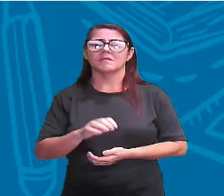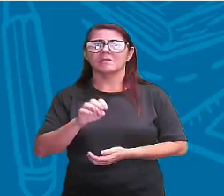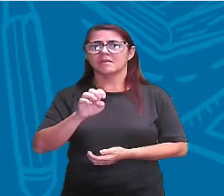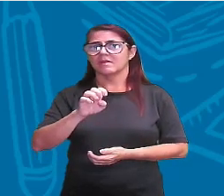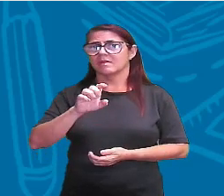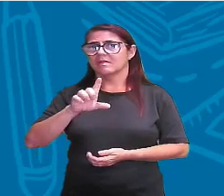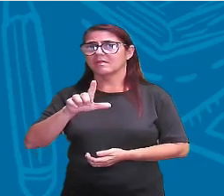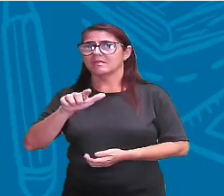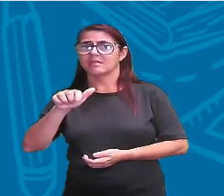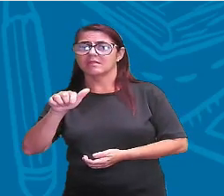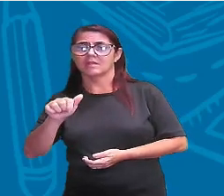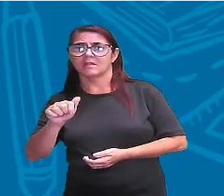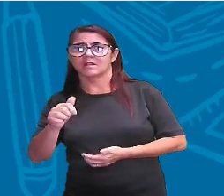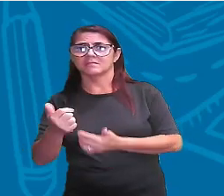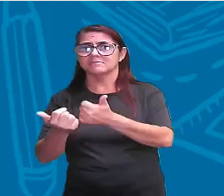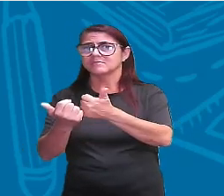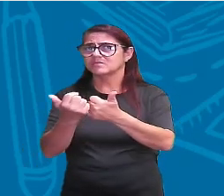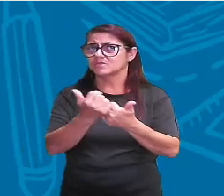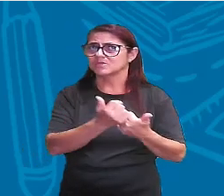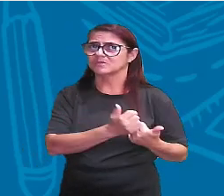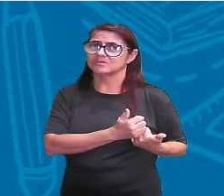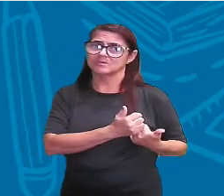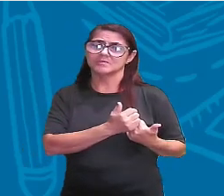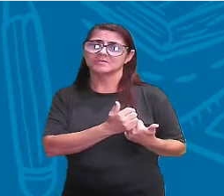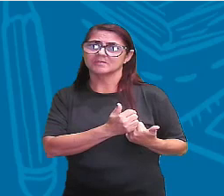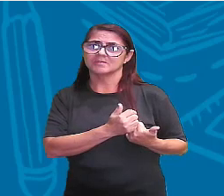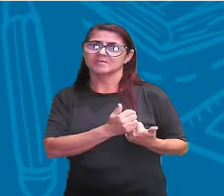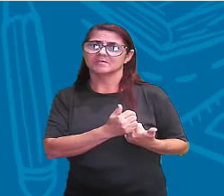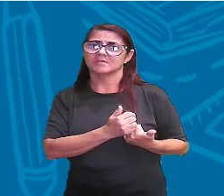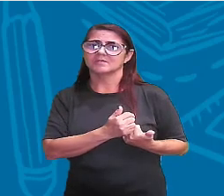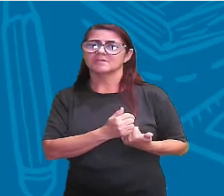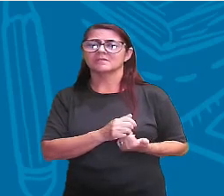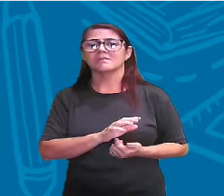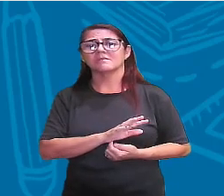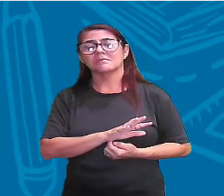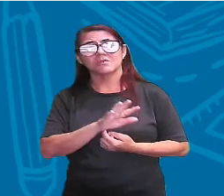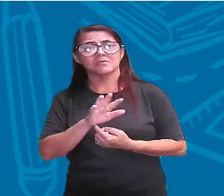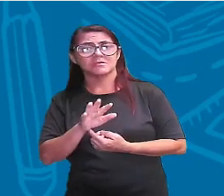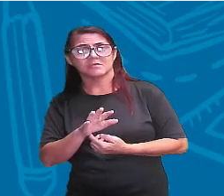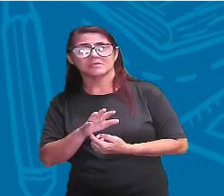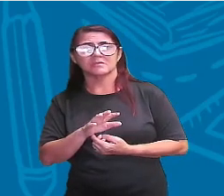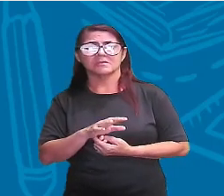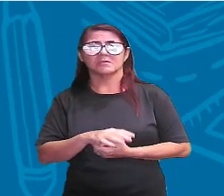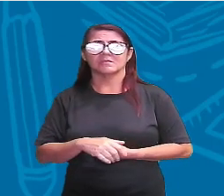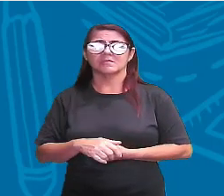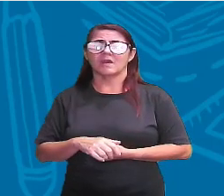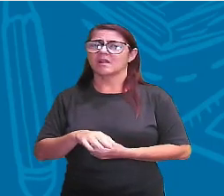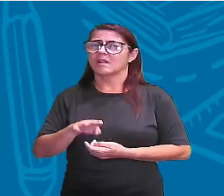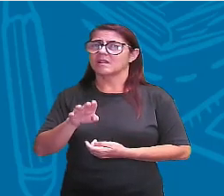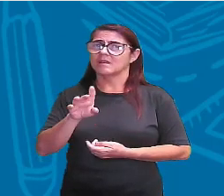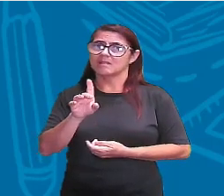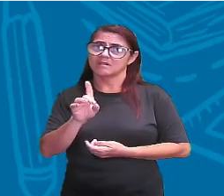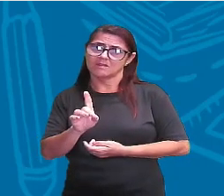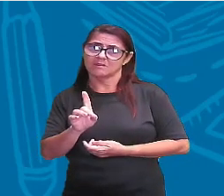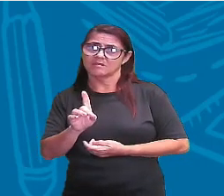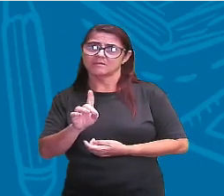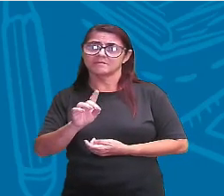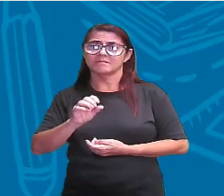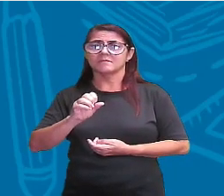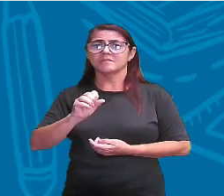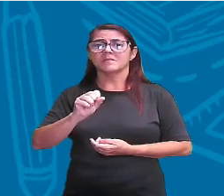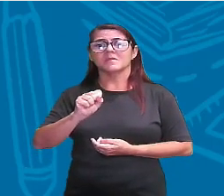que faz sentido de sujeito, que faz papel de sujeito, representando ela, só pode ser a letra D,